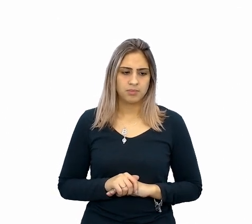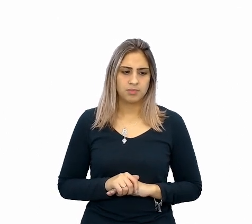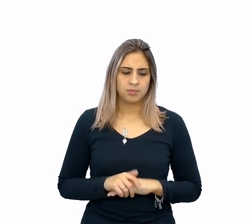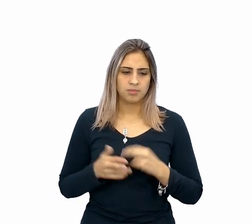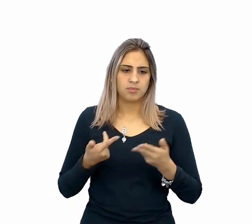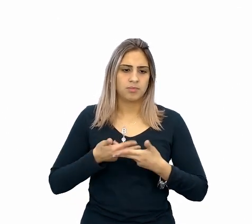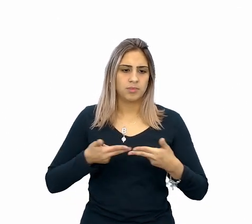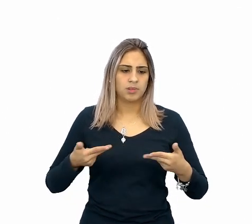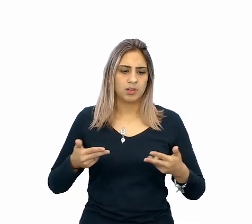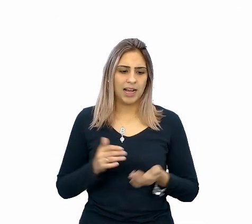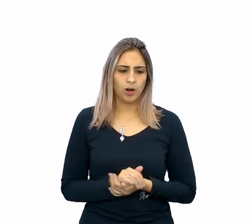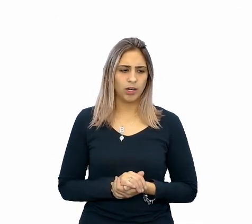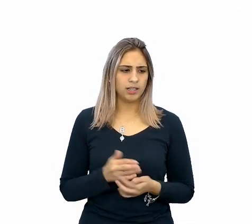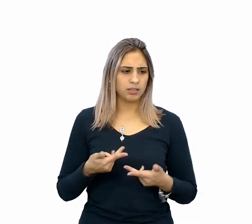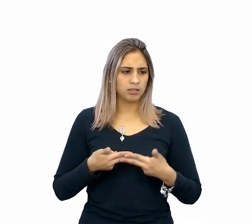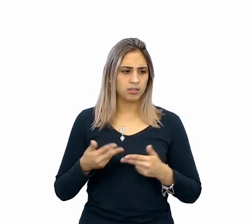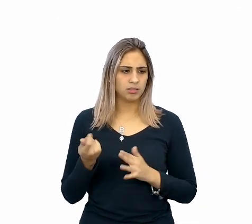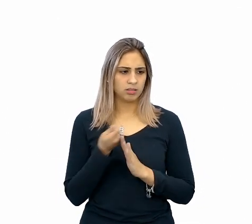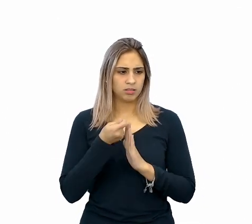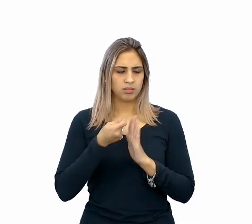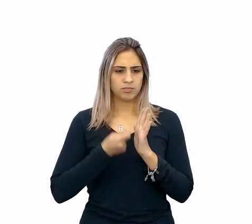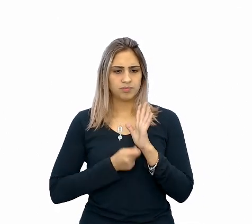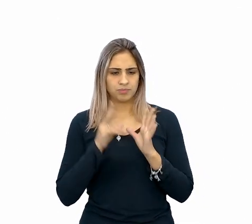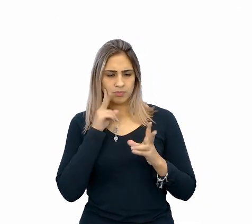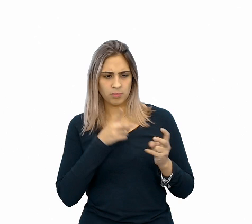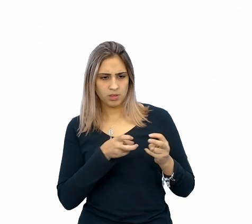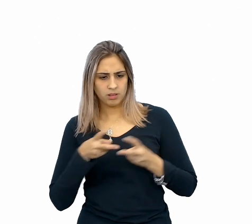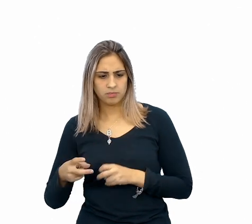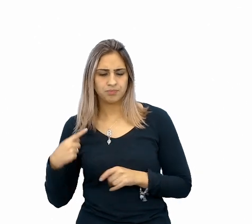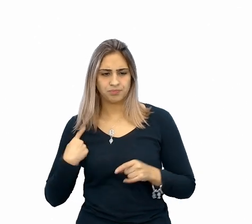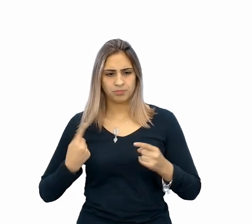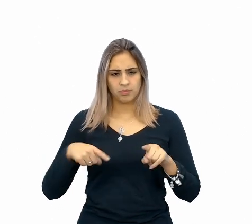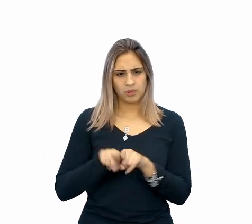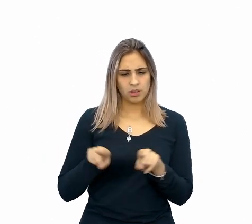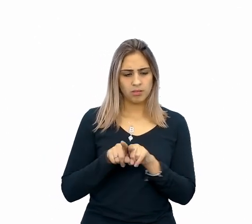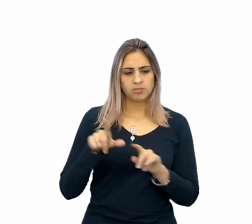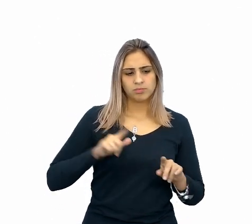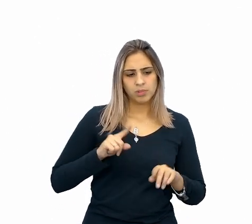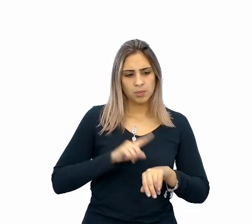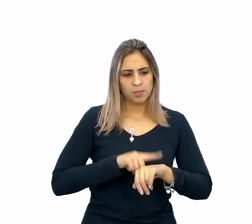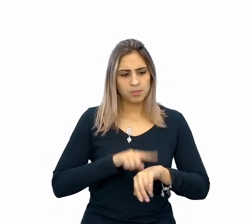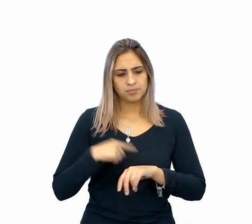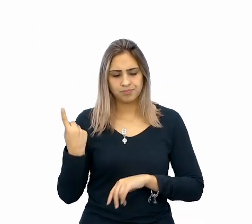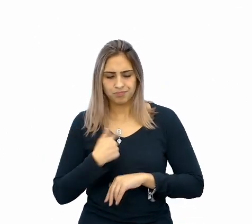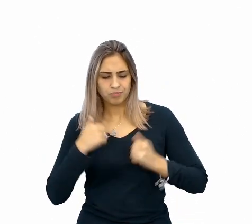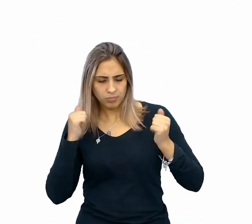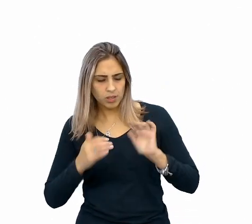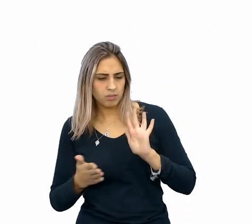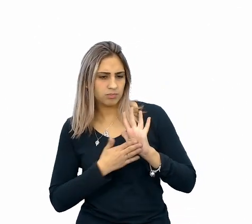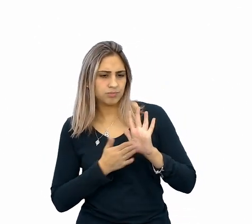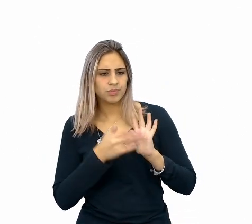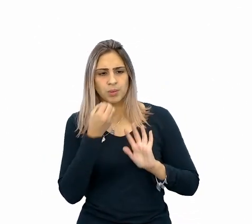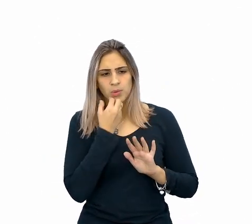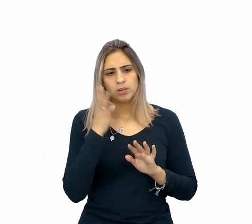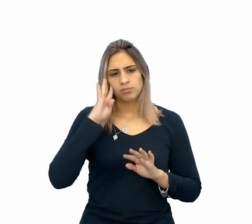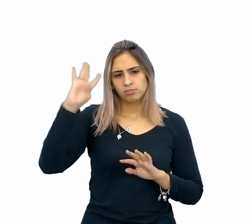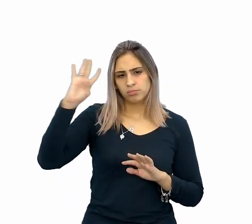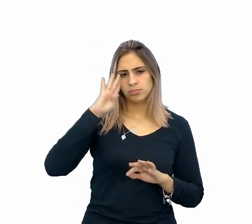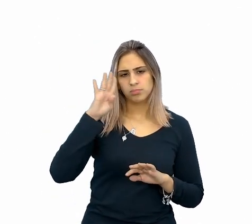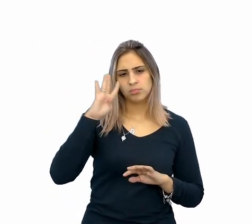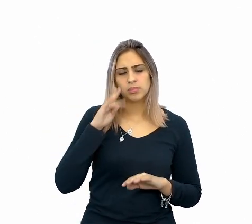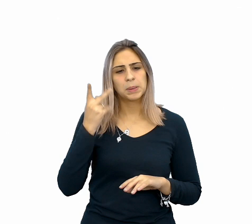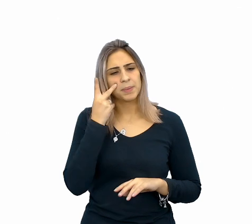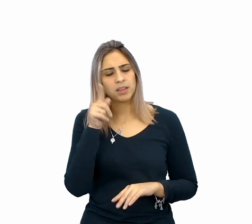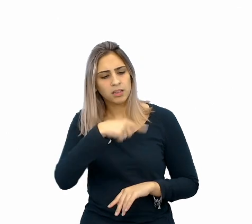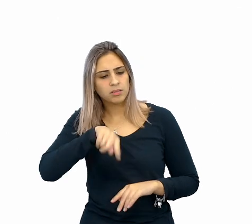que não escrevem convencionalmente, nós também temos momentos em que podemos propor boas reflexões para que